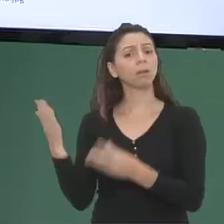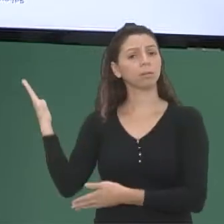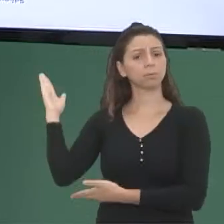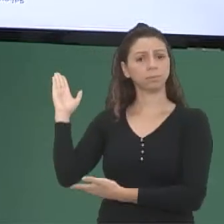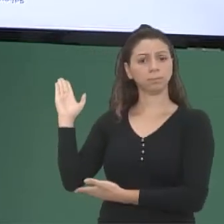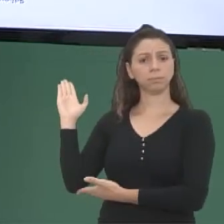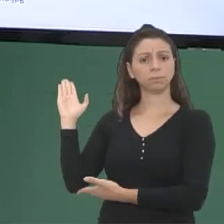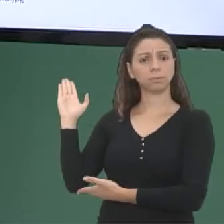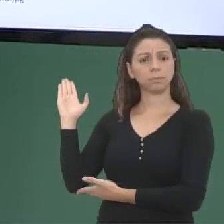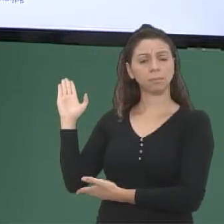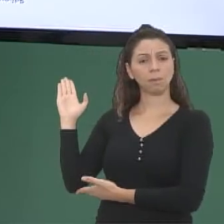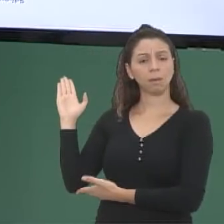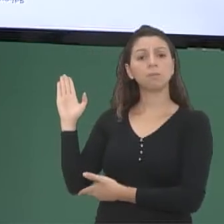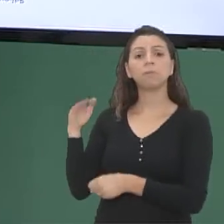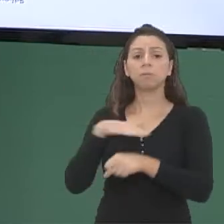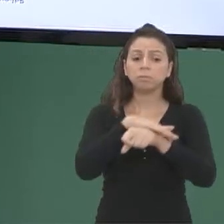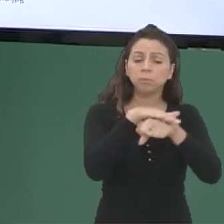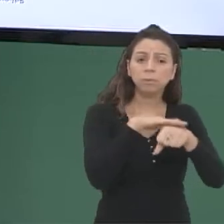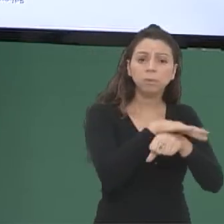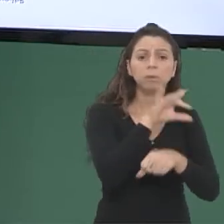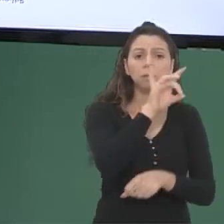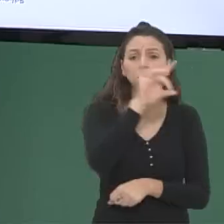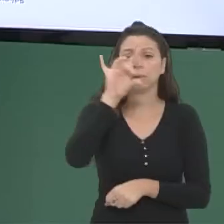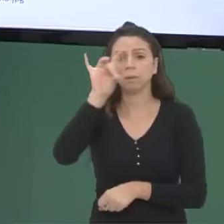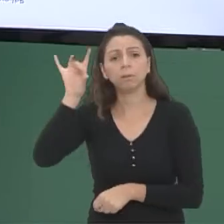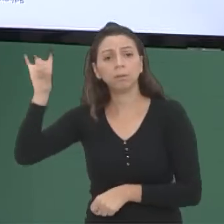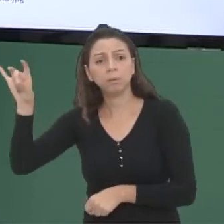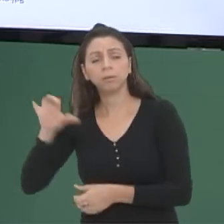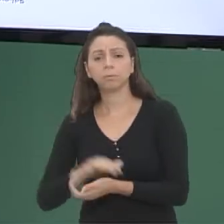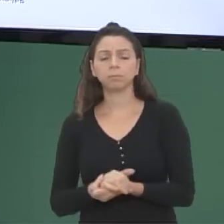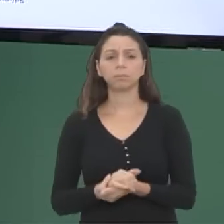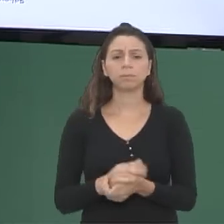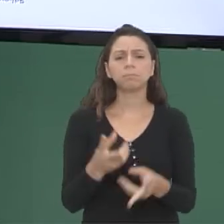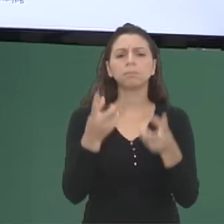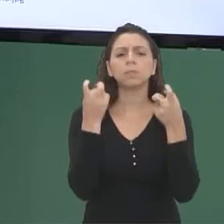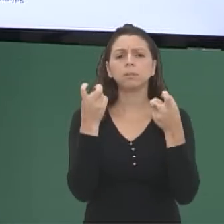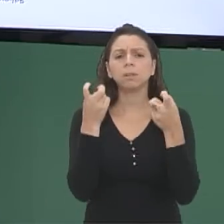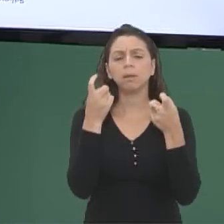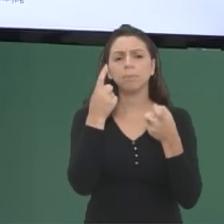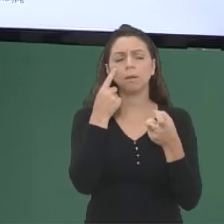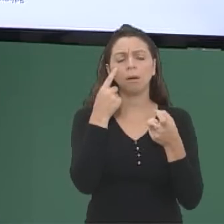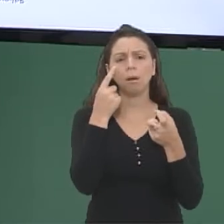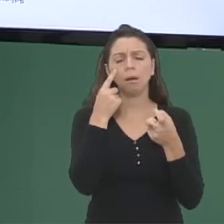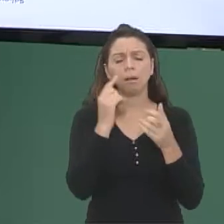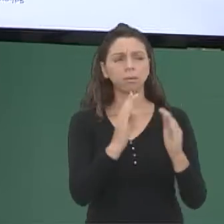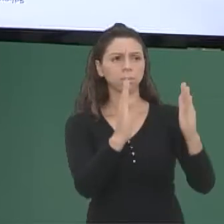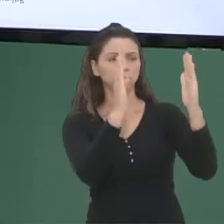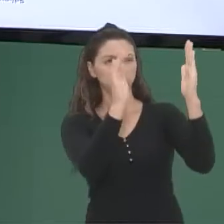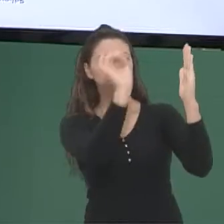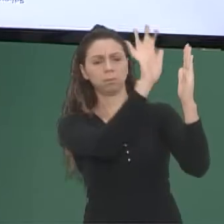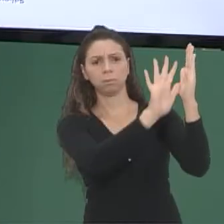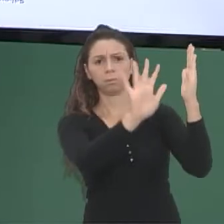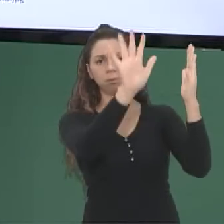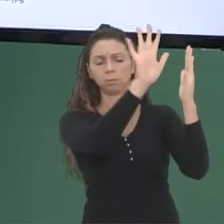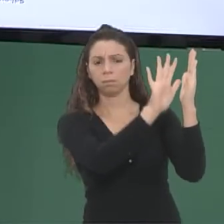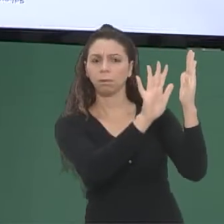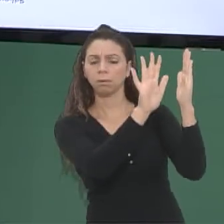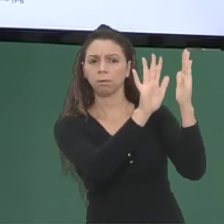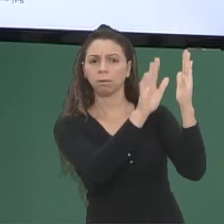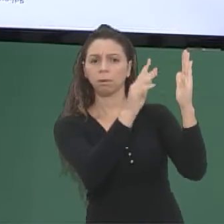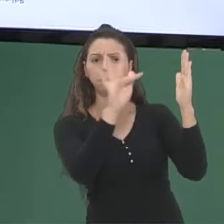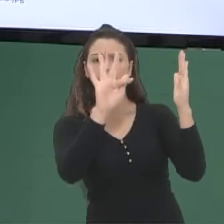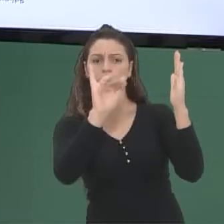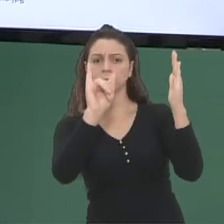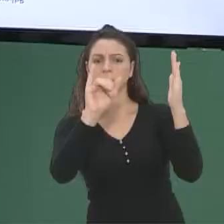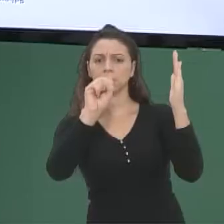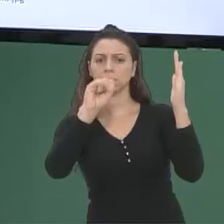gente vai conversar sobre cada um deles na aula de hoje. Reparem nessa primeira imagem, o intemperismo físico. Olha como essa rocha